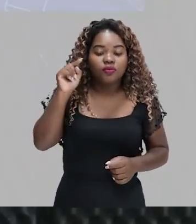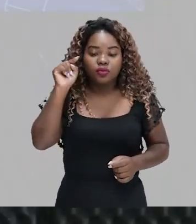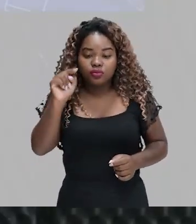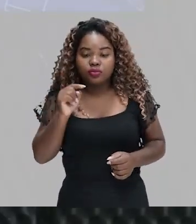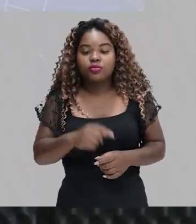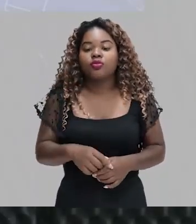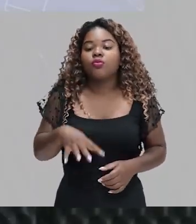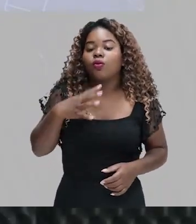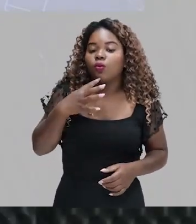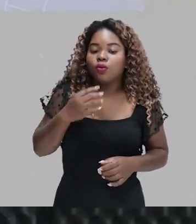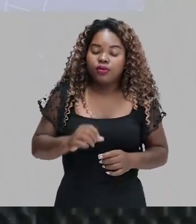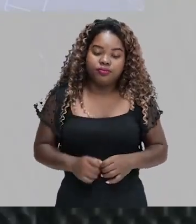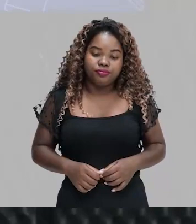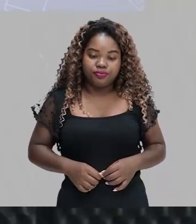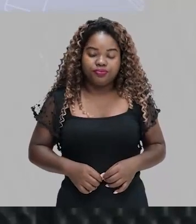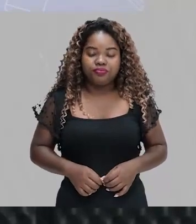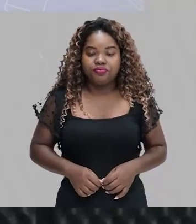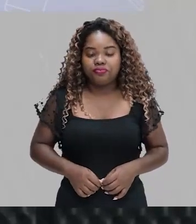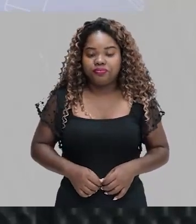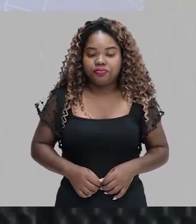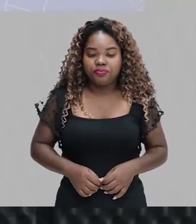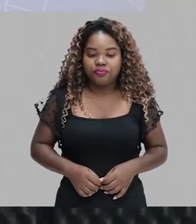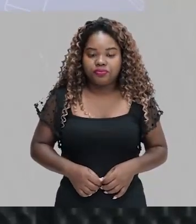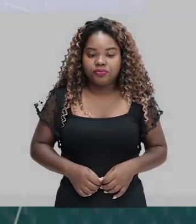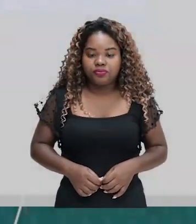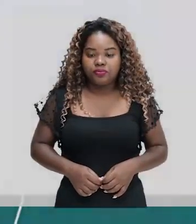sobre o conhecimento.